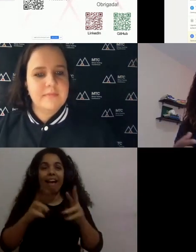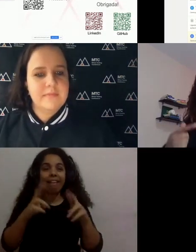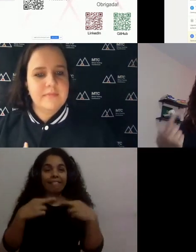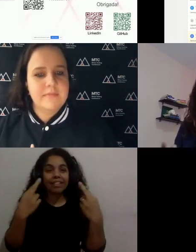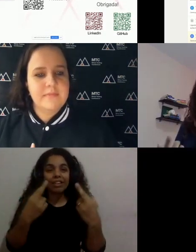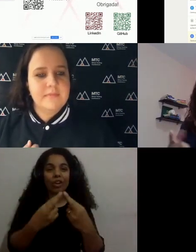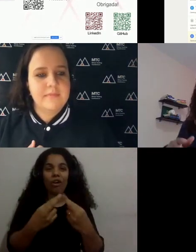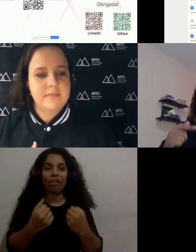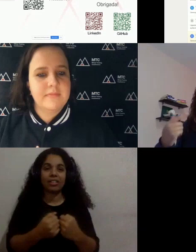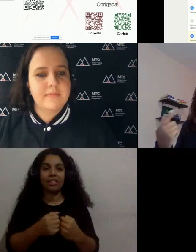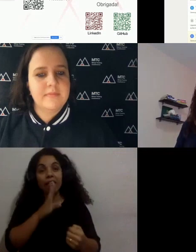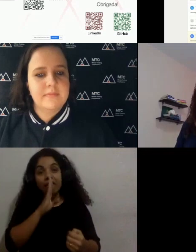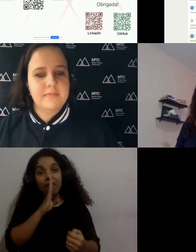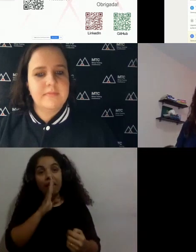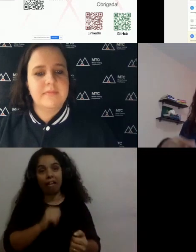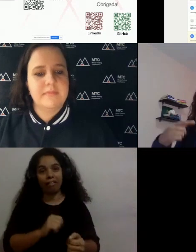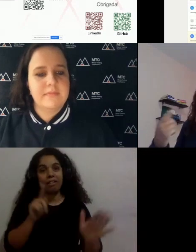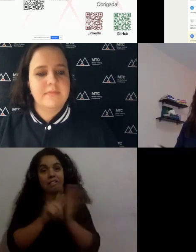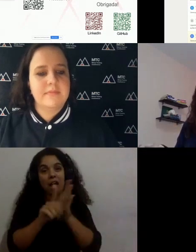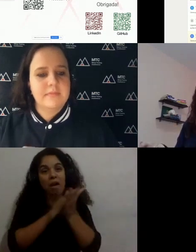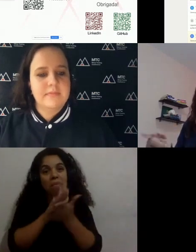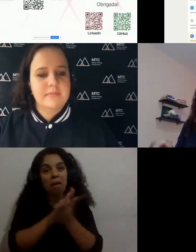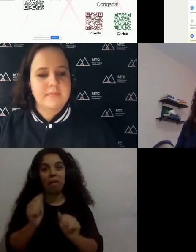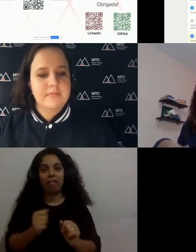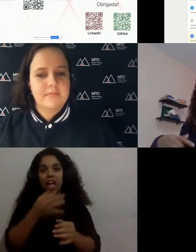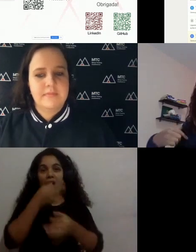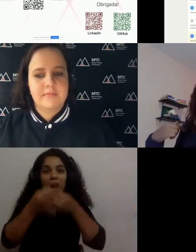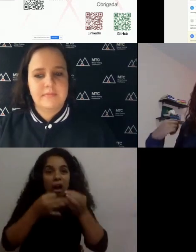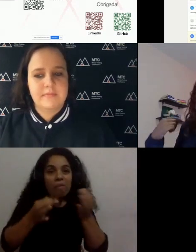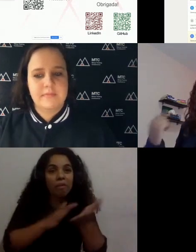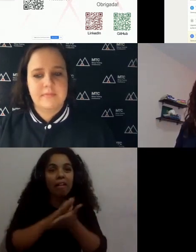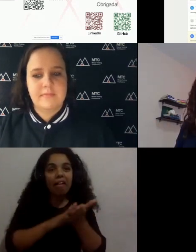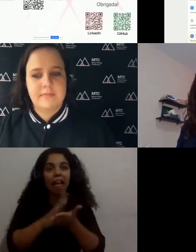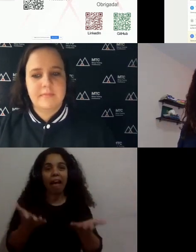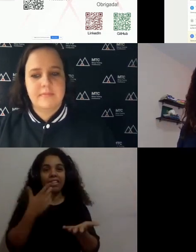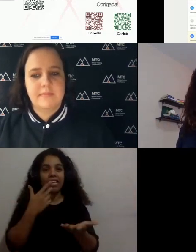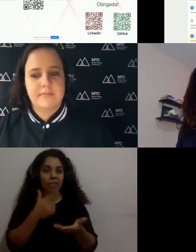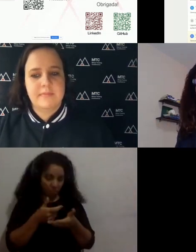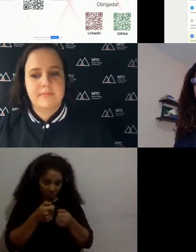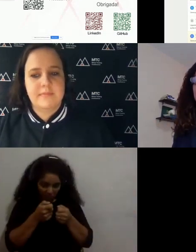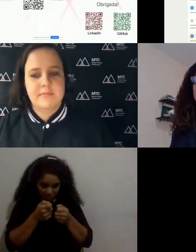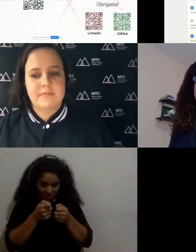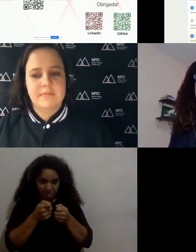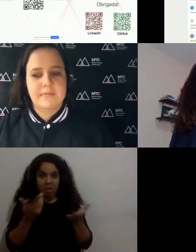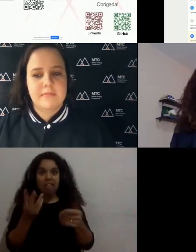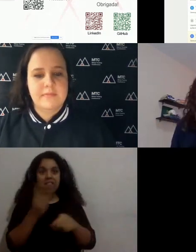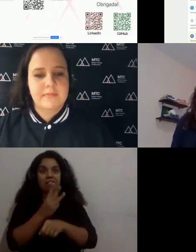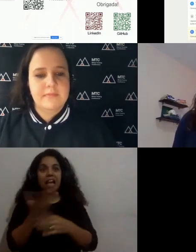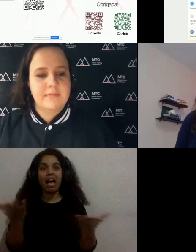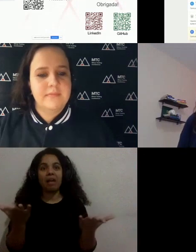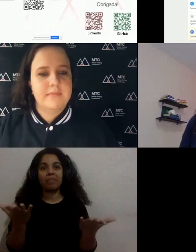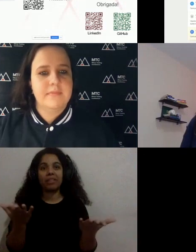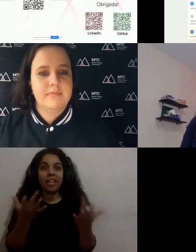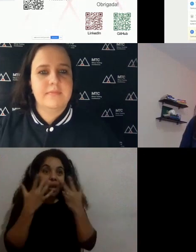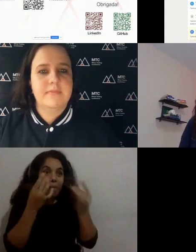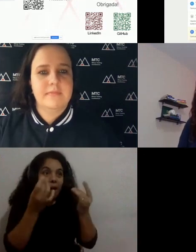reuniões, quieto, se você não pergunta, se você não opina, e ainda por cima você está no WhatsApp, em vez de estar prestando atenção no que está acontecendo,